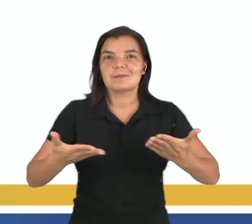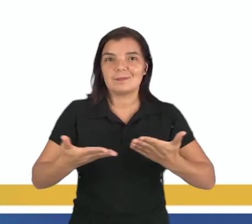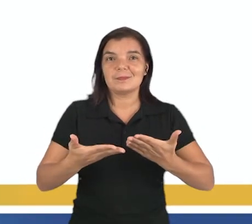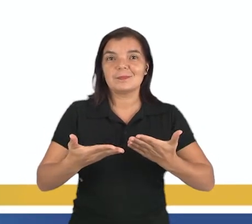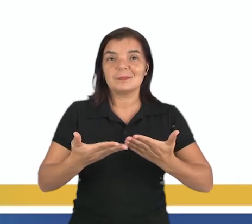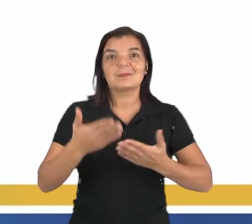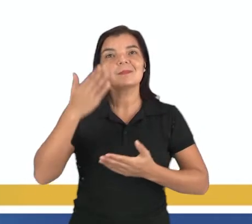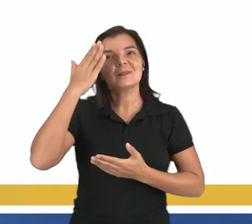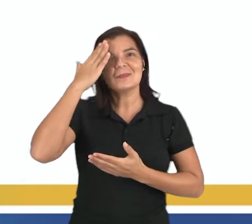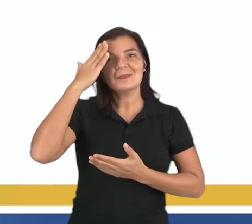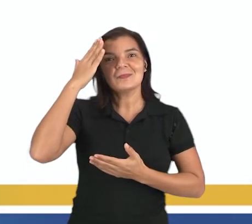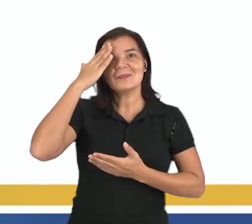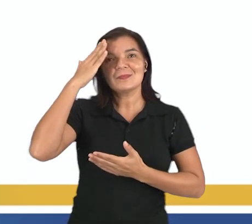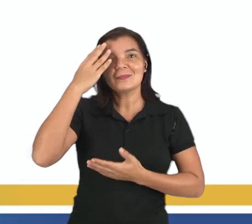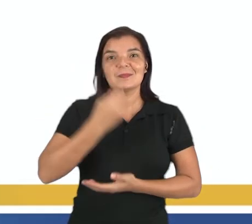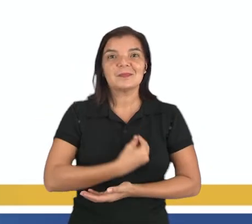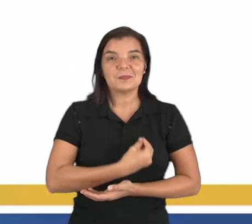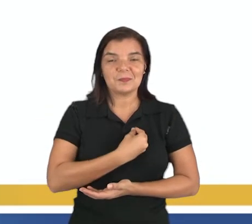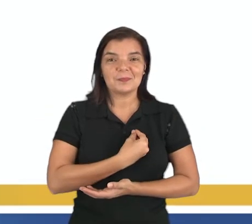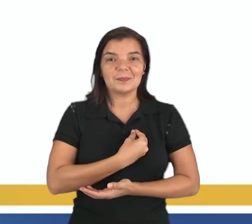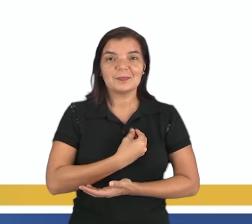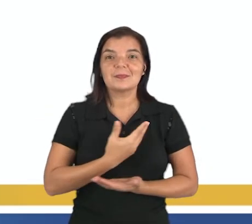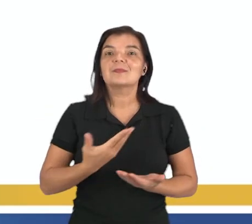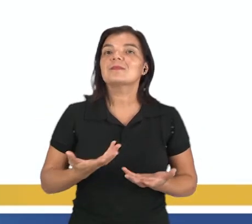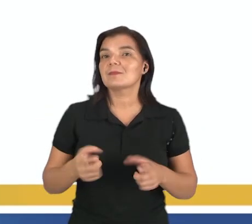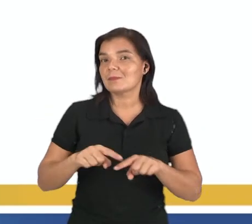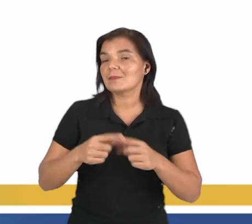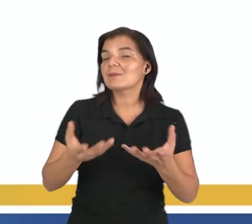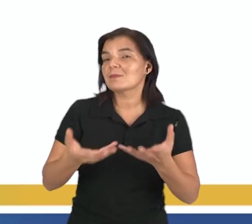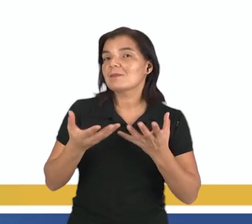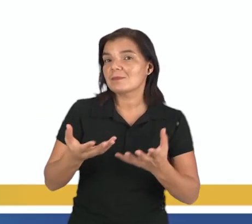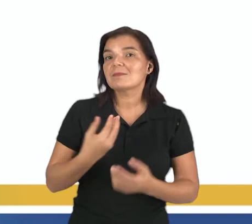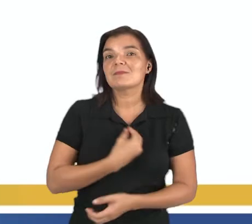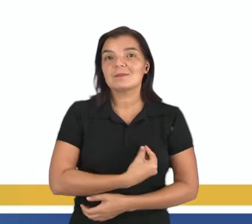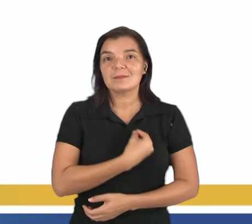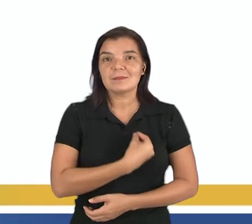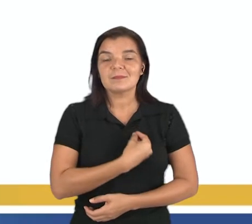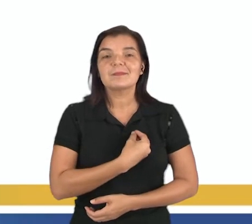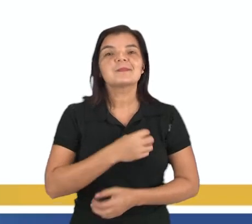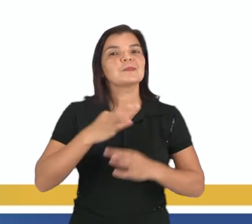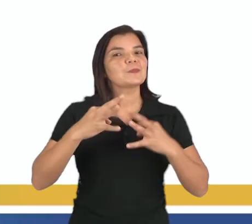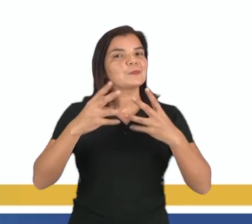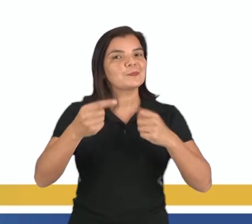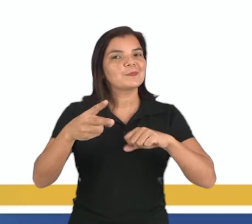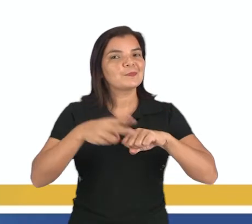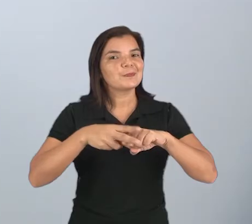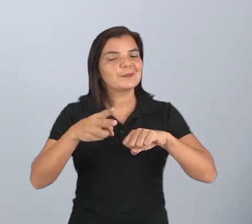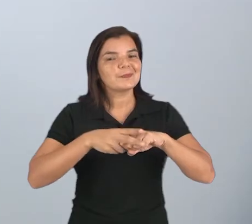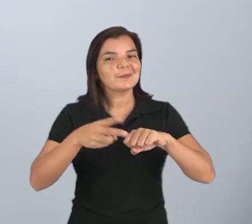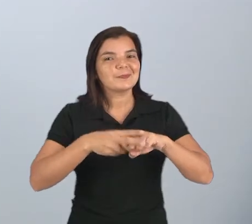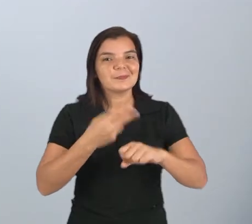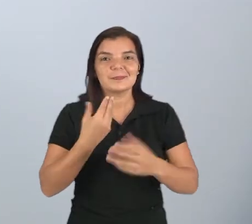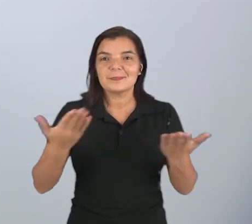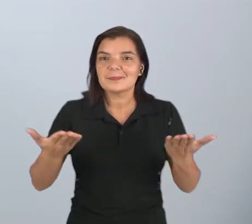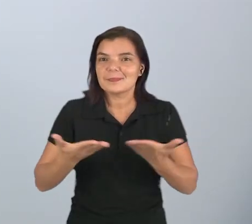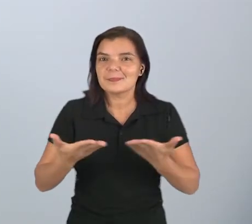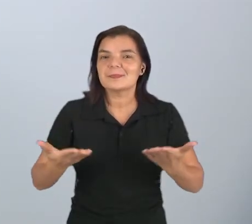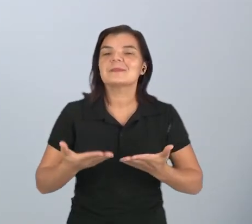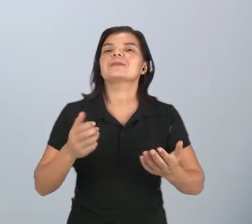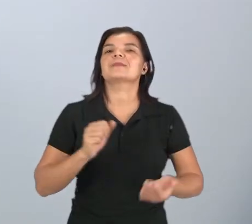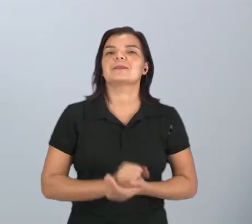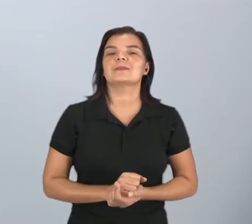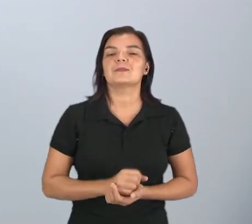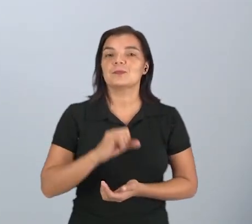presente, dando a entender que está no agora. Então, aí o quero, o existe, são todos verbos conjugados no presente